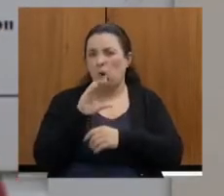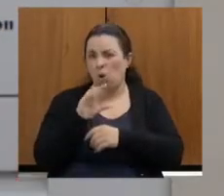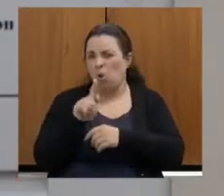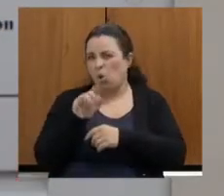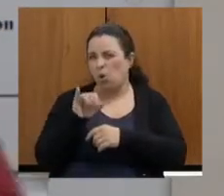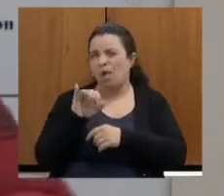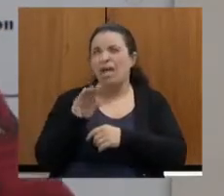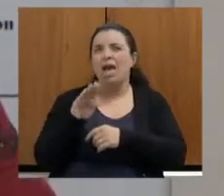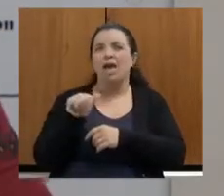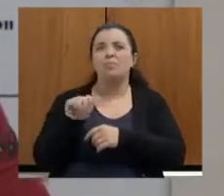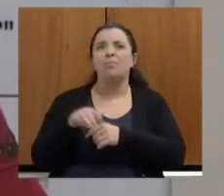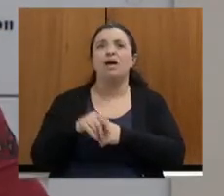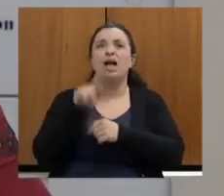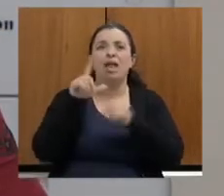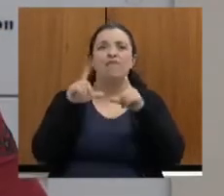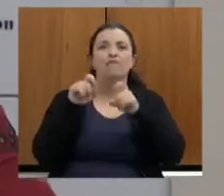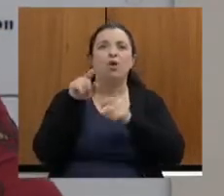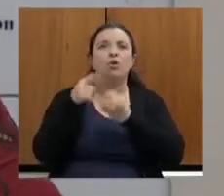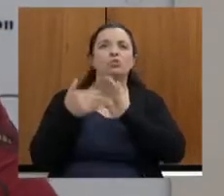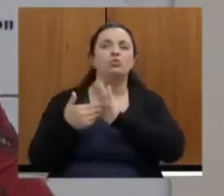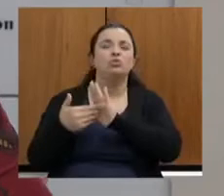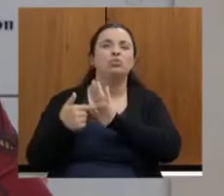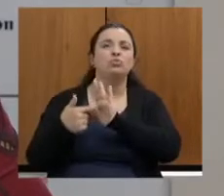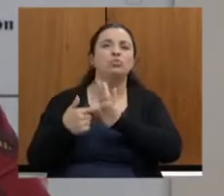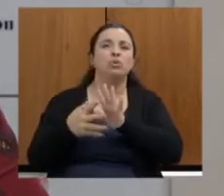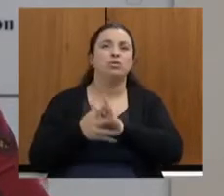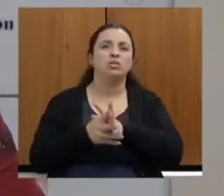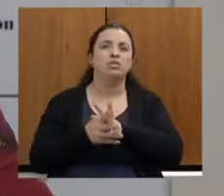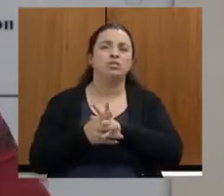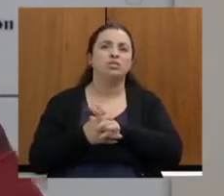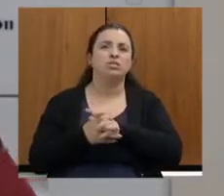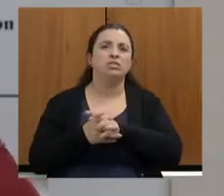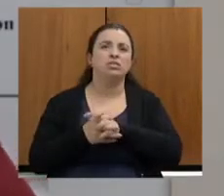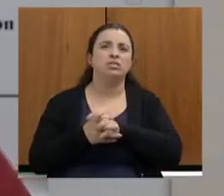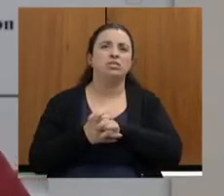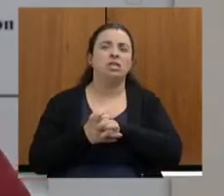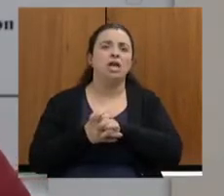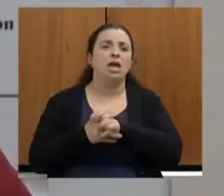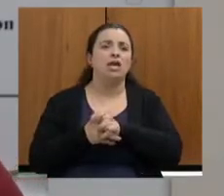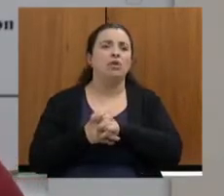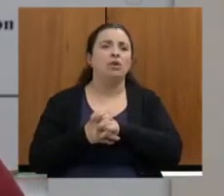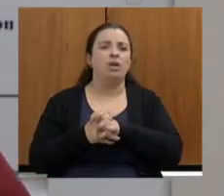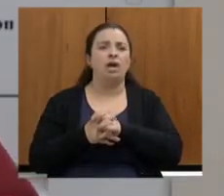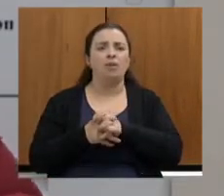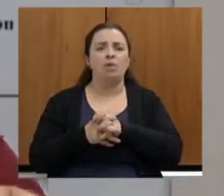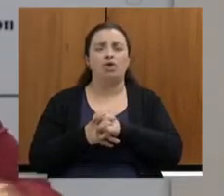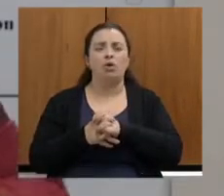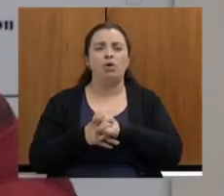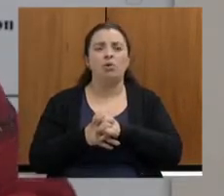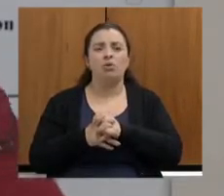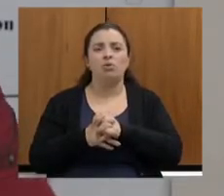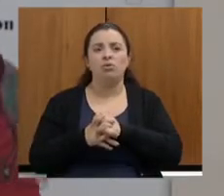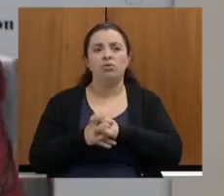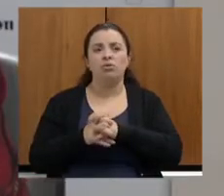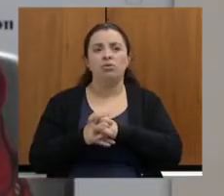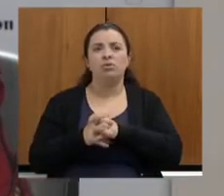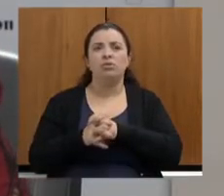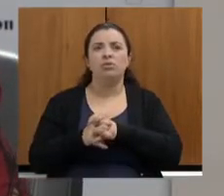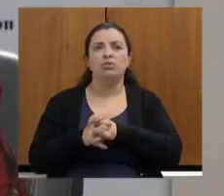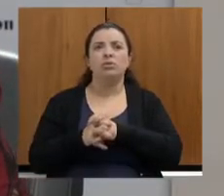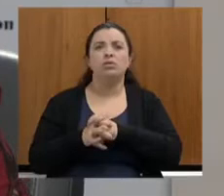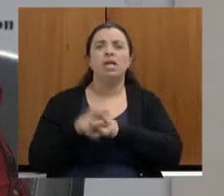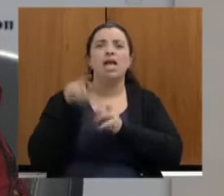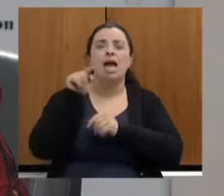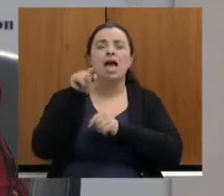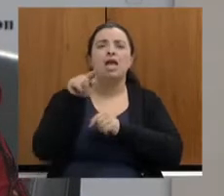do rompimento e eu tenho mais umas 1000 fotos mas eu separei essas aqui porque o tempo é curto e dá para